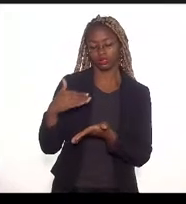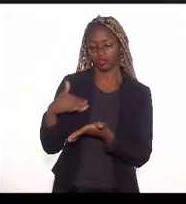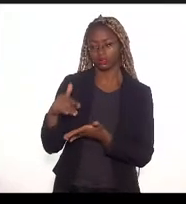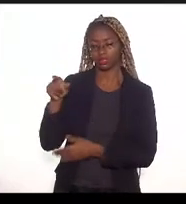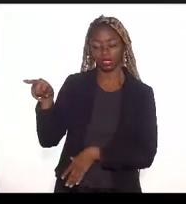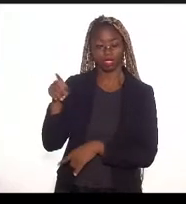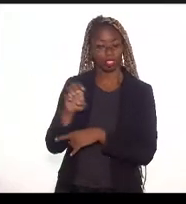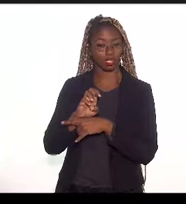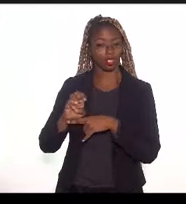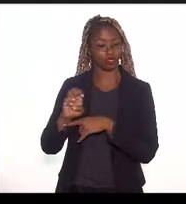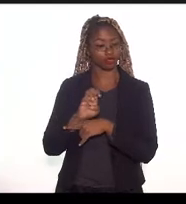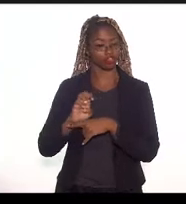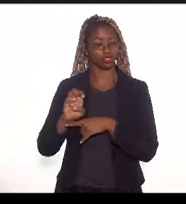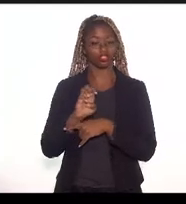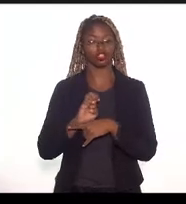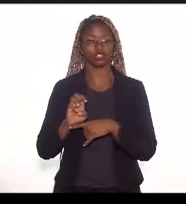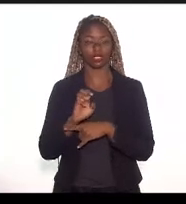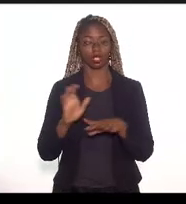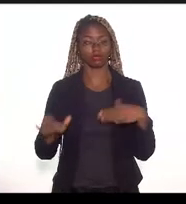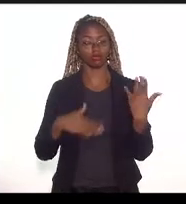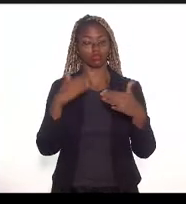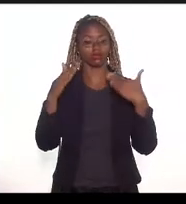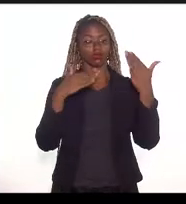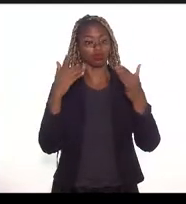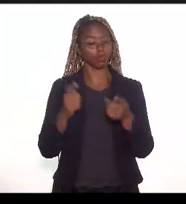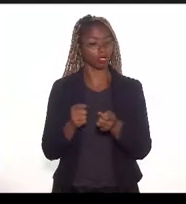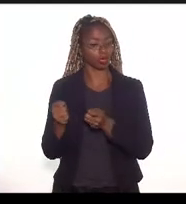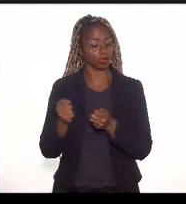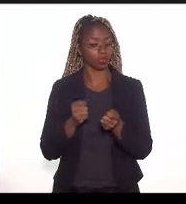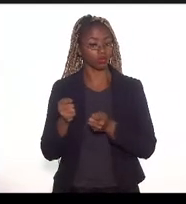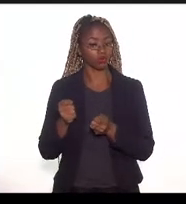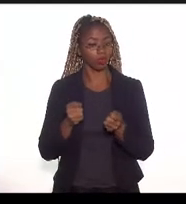de Estado de Desenvolvimento Econômico,